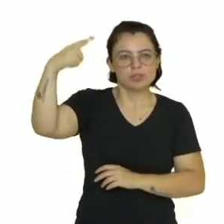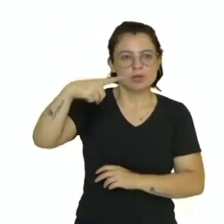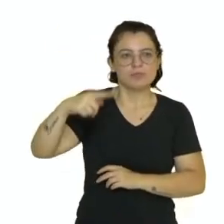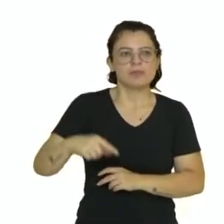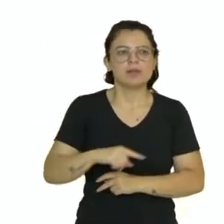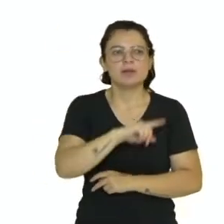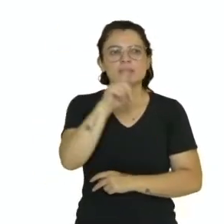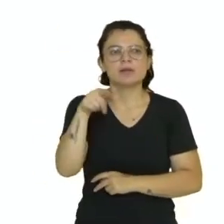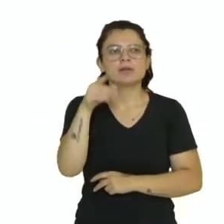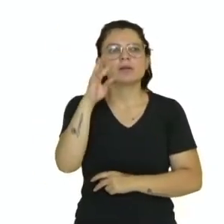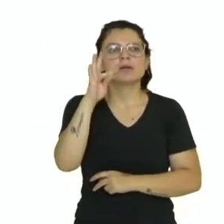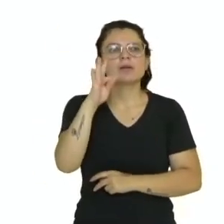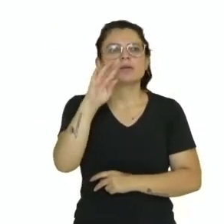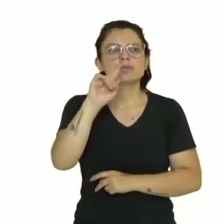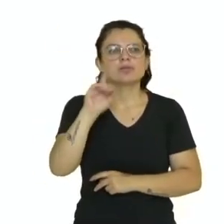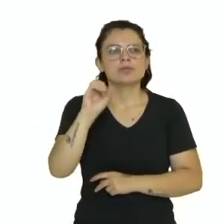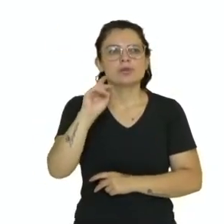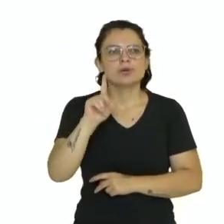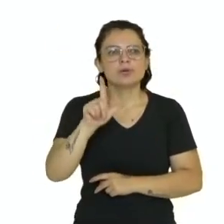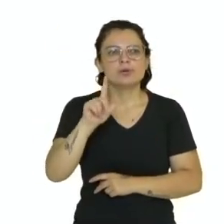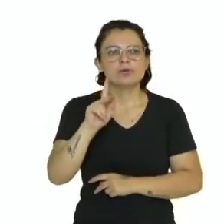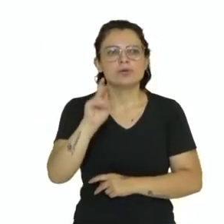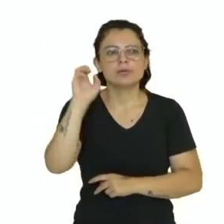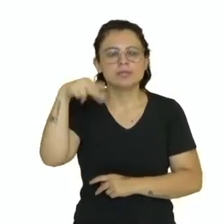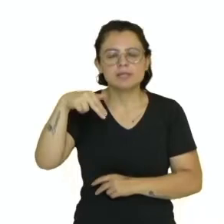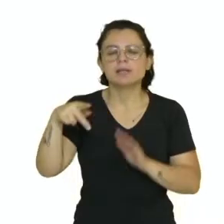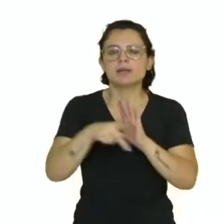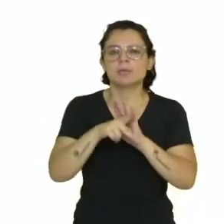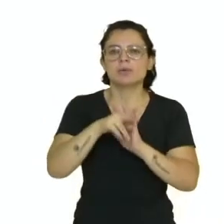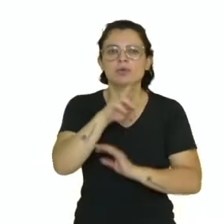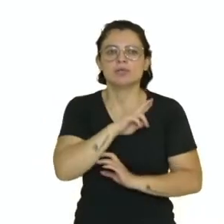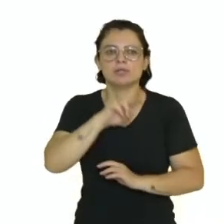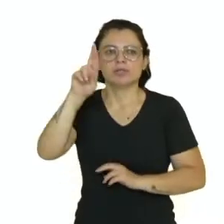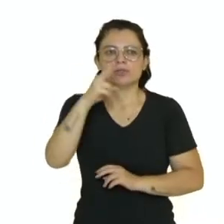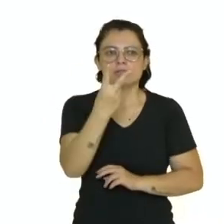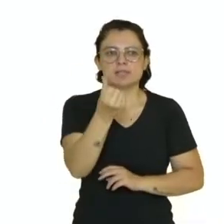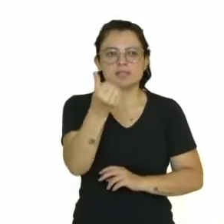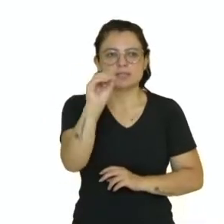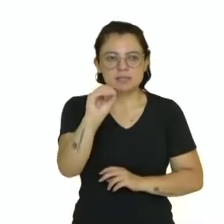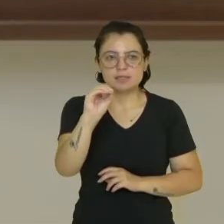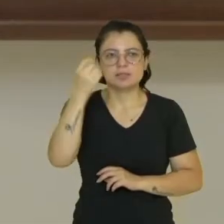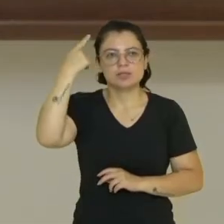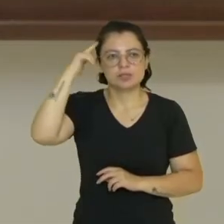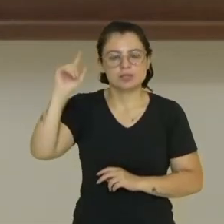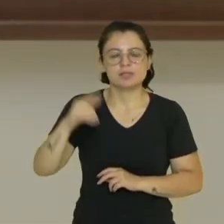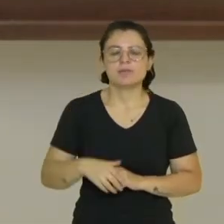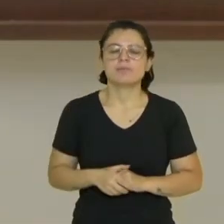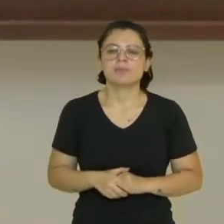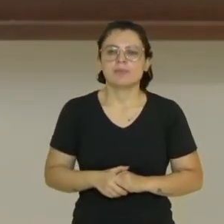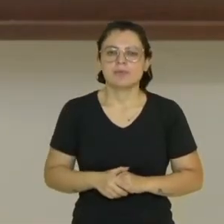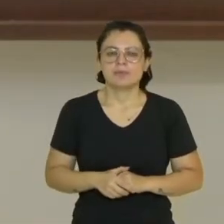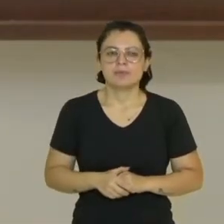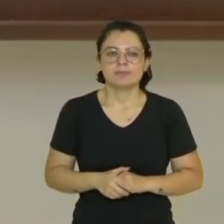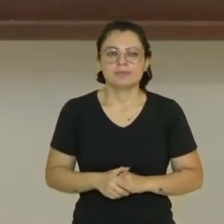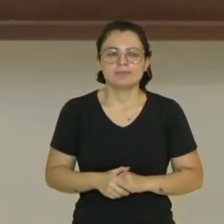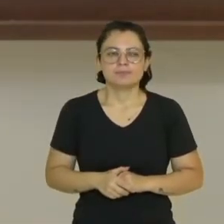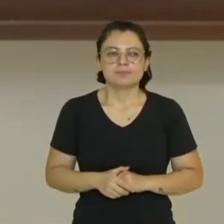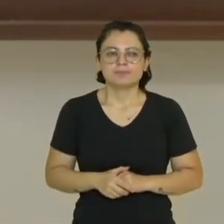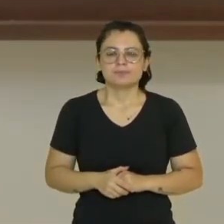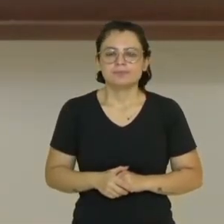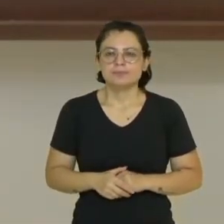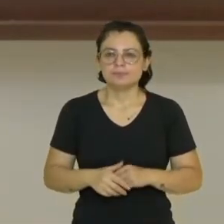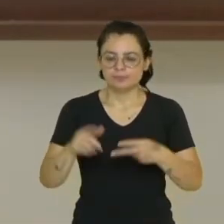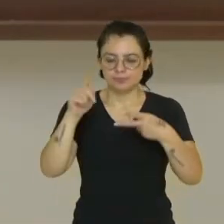o Tzolk'in, calendário sagrado religioso de 260 dias. Então percebam que, por conta